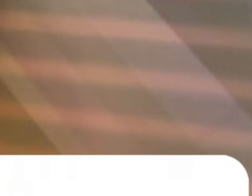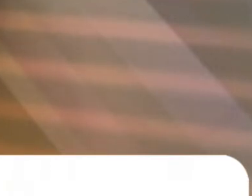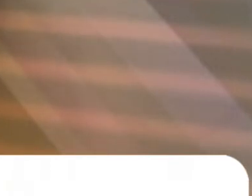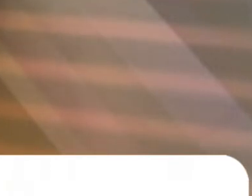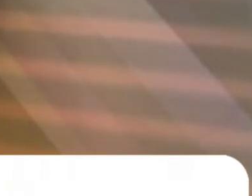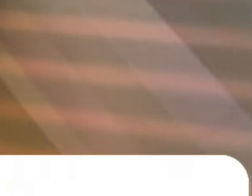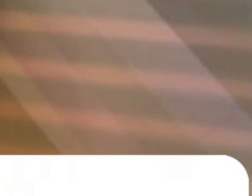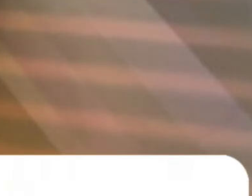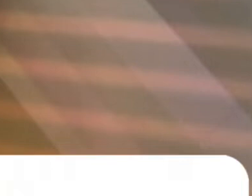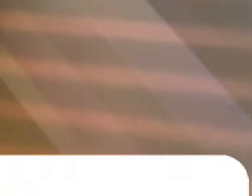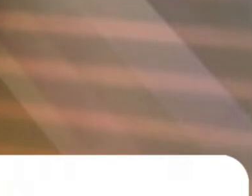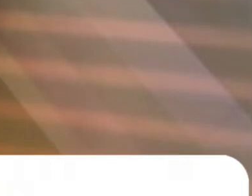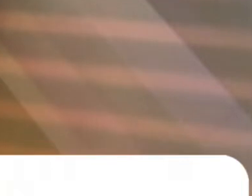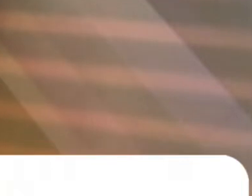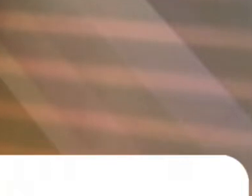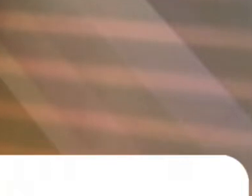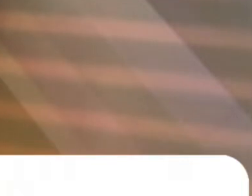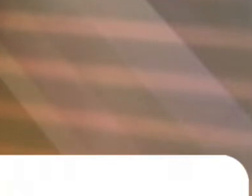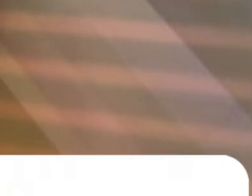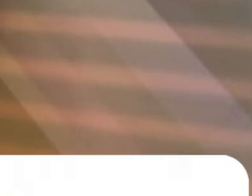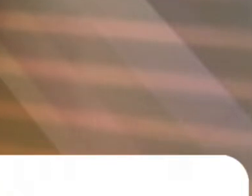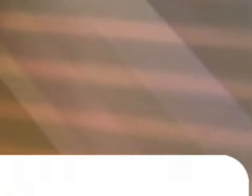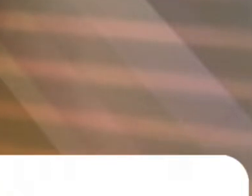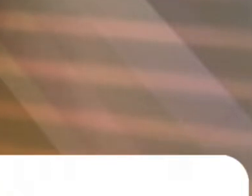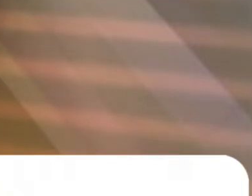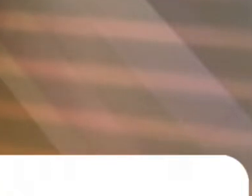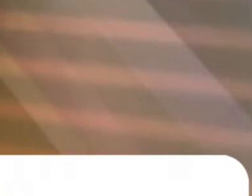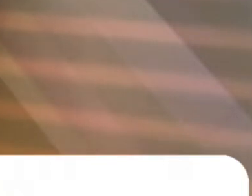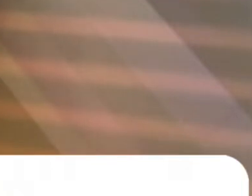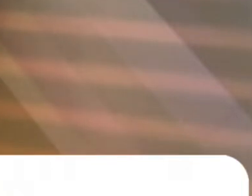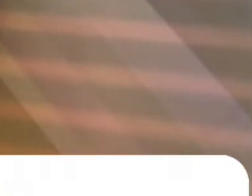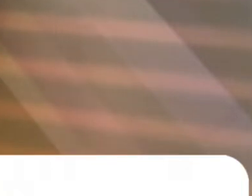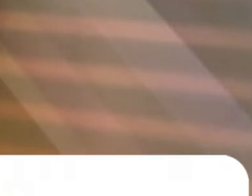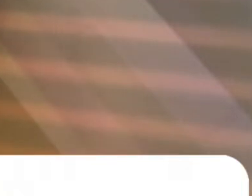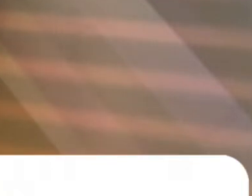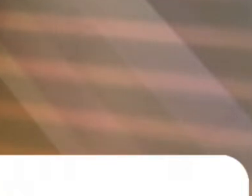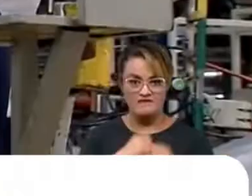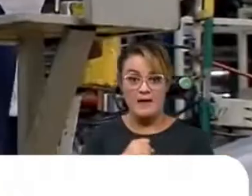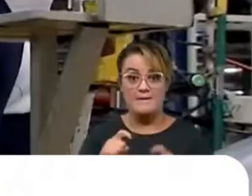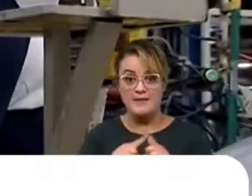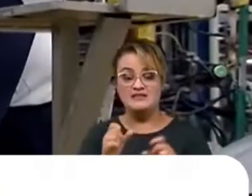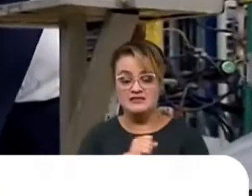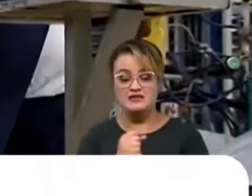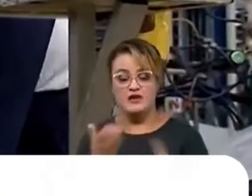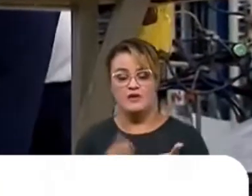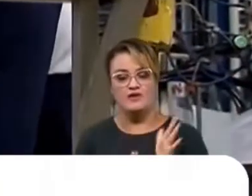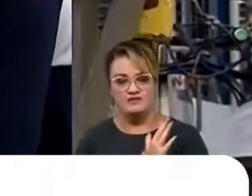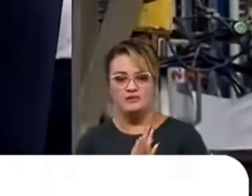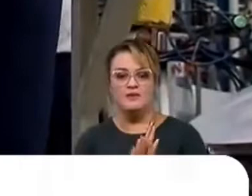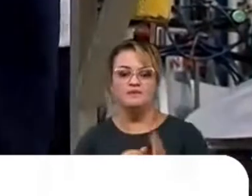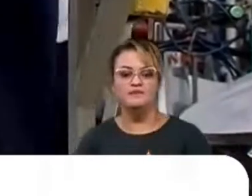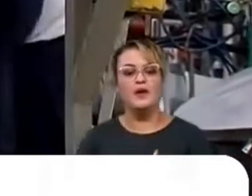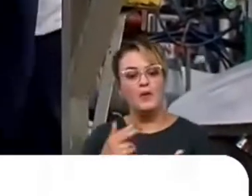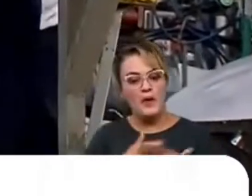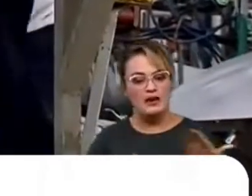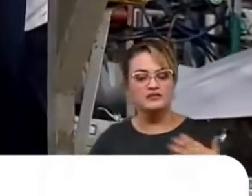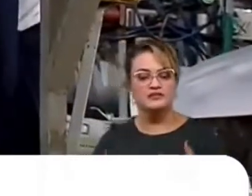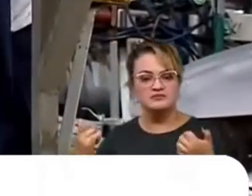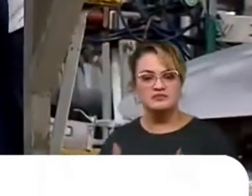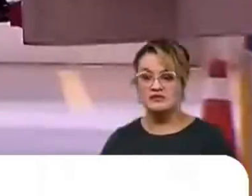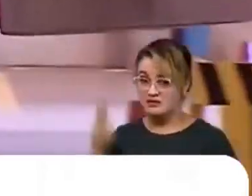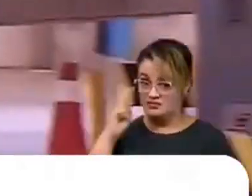ano que vem e maior este ano. Mais uma reportagem da TV Brasil. Em um relatório publicado